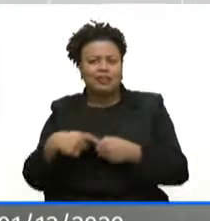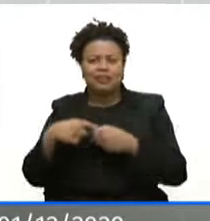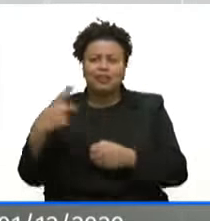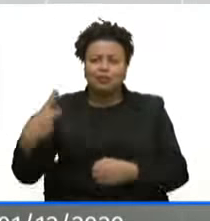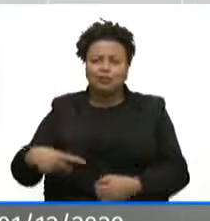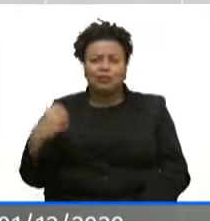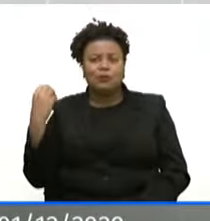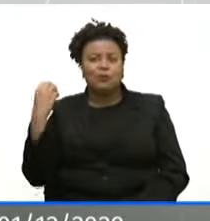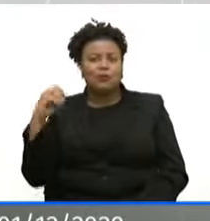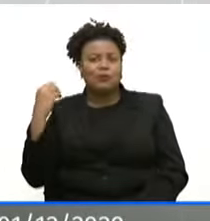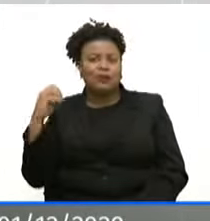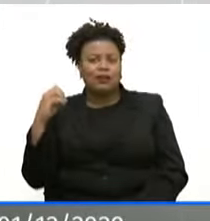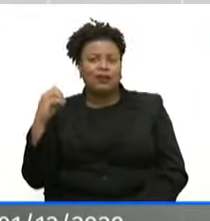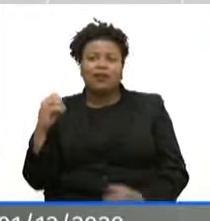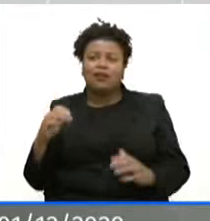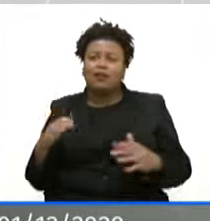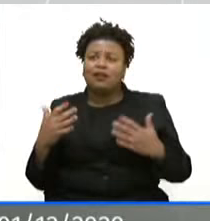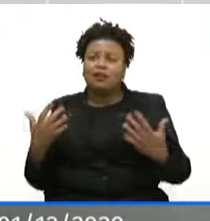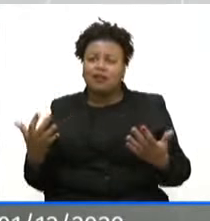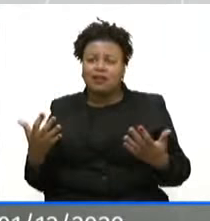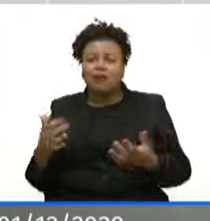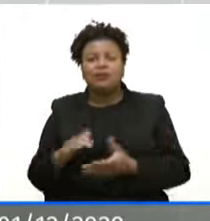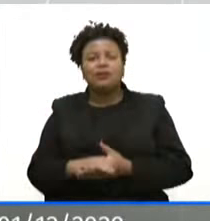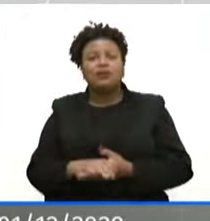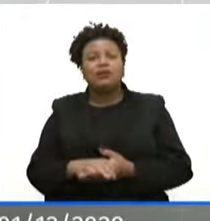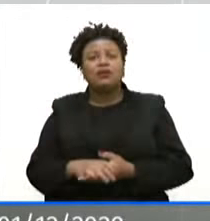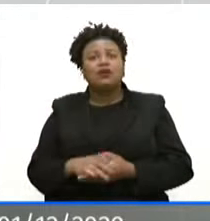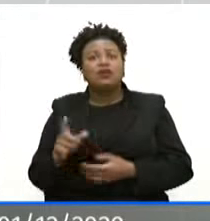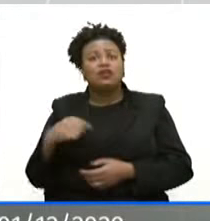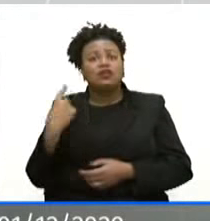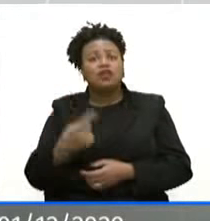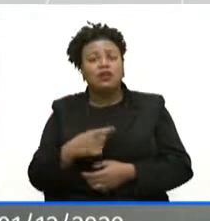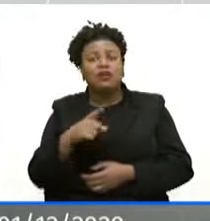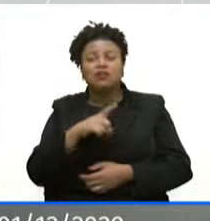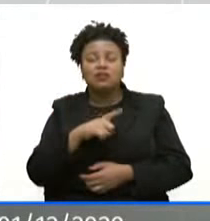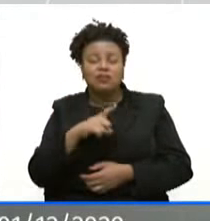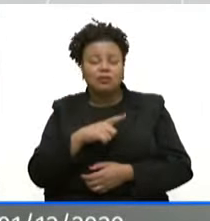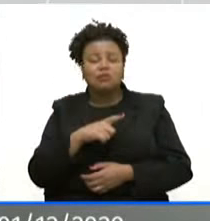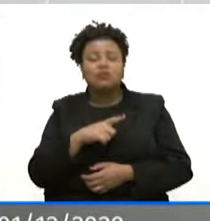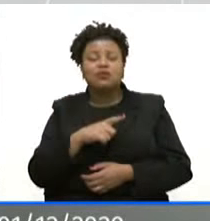Porto Alegre. Então, a gente tem que realmente